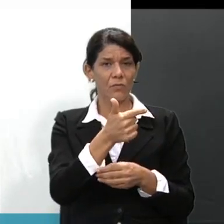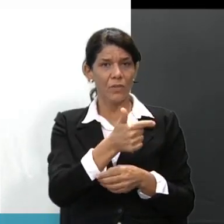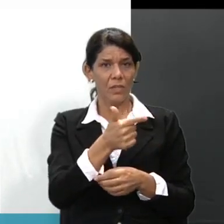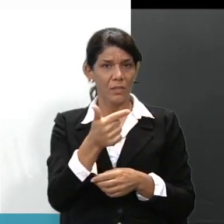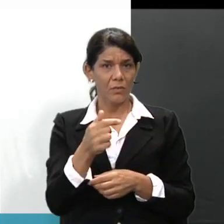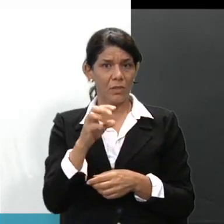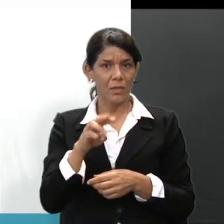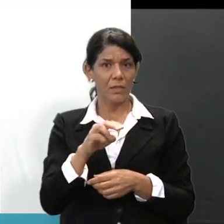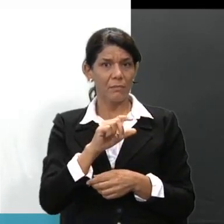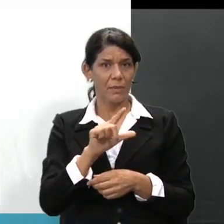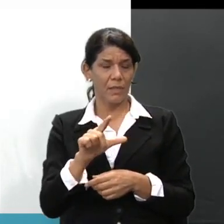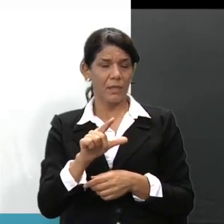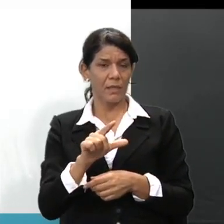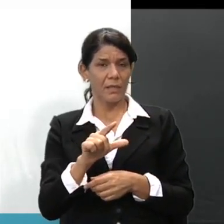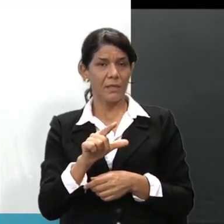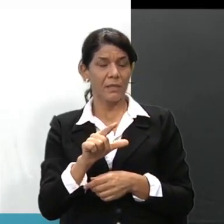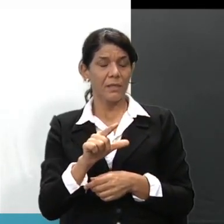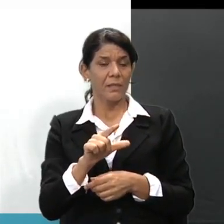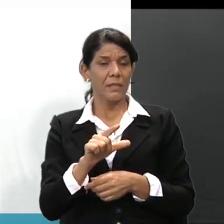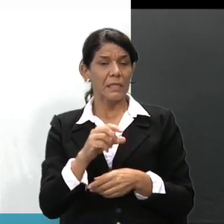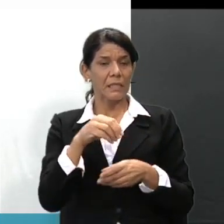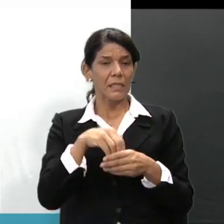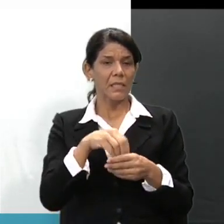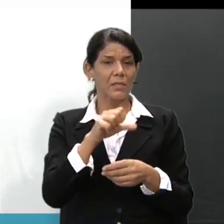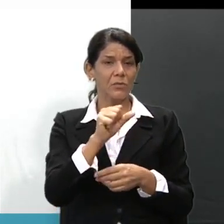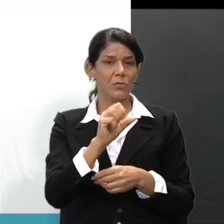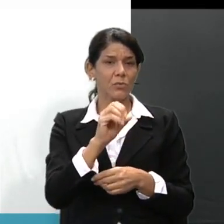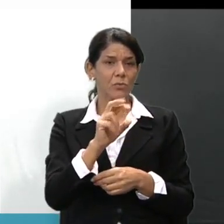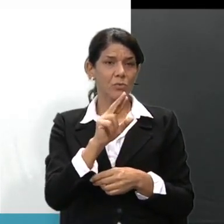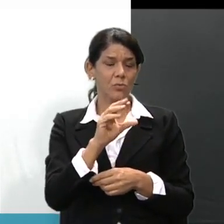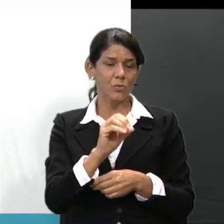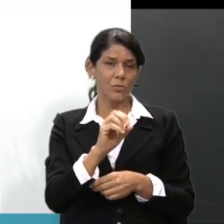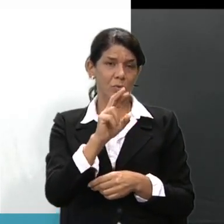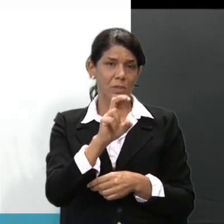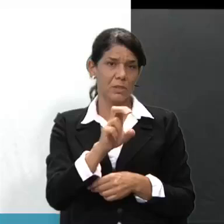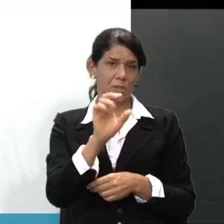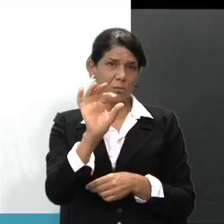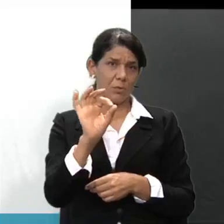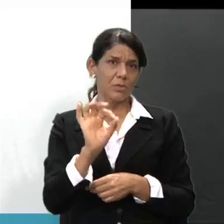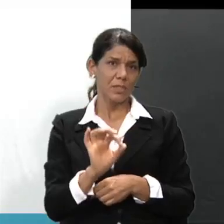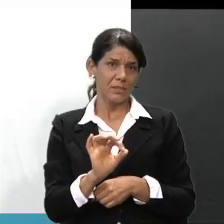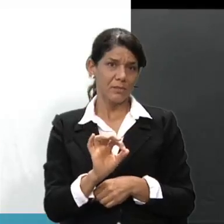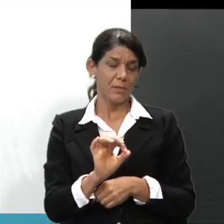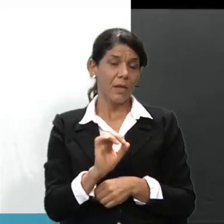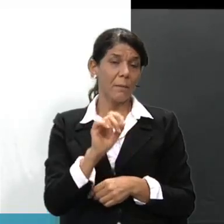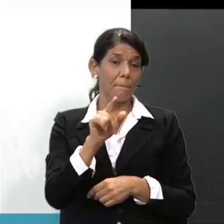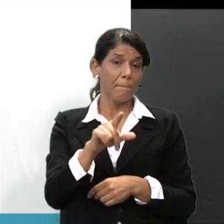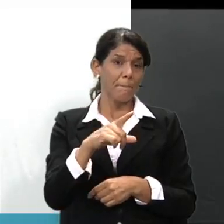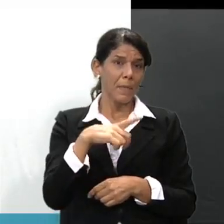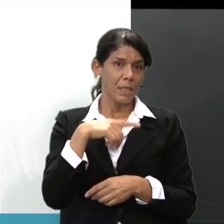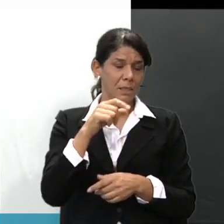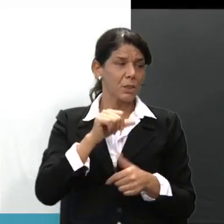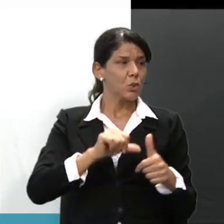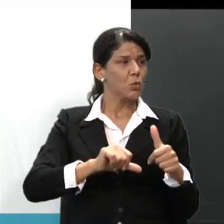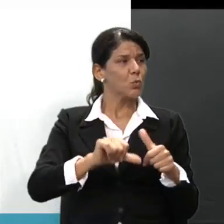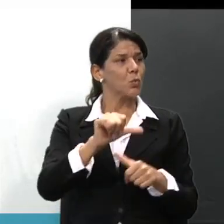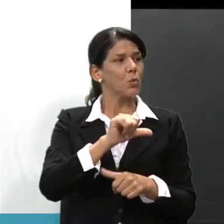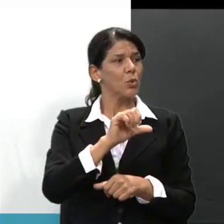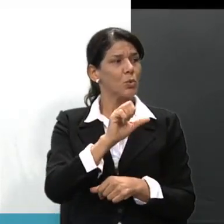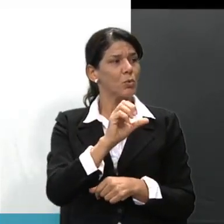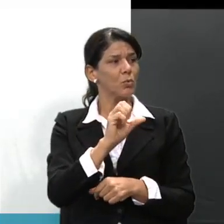22 ml de glicose no soro glicosado de 5% para que ele se torne um